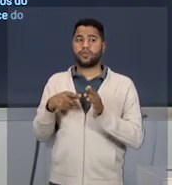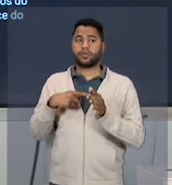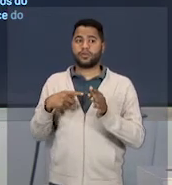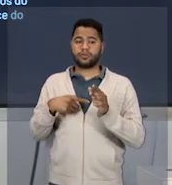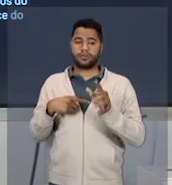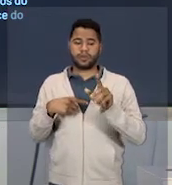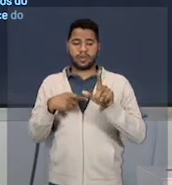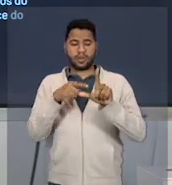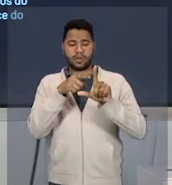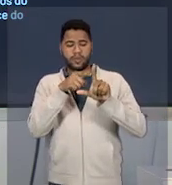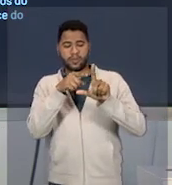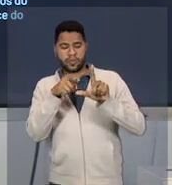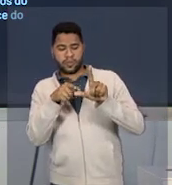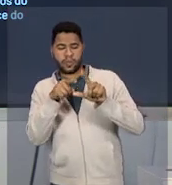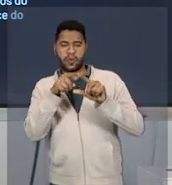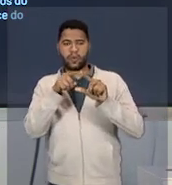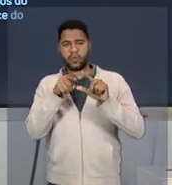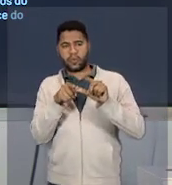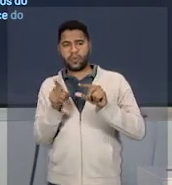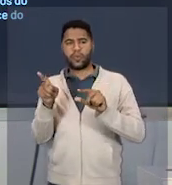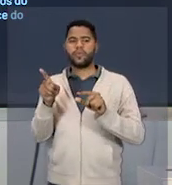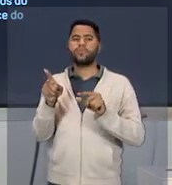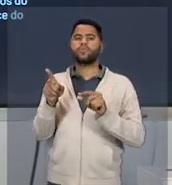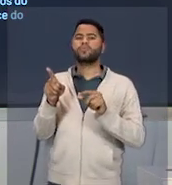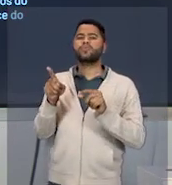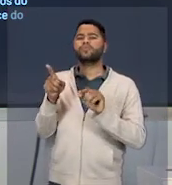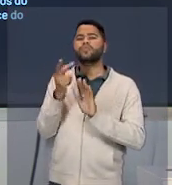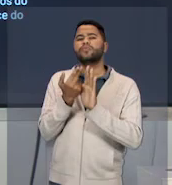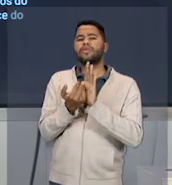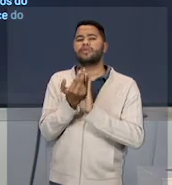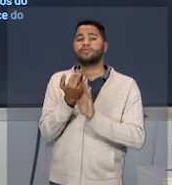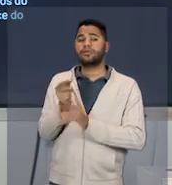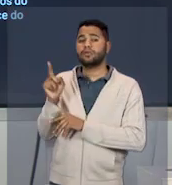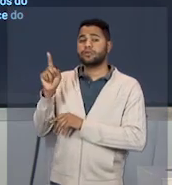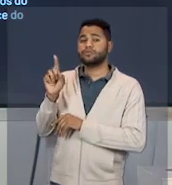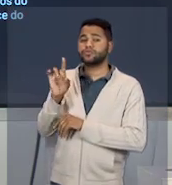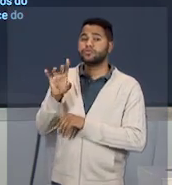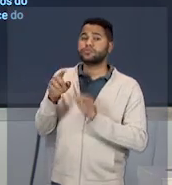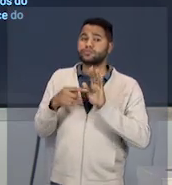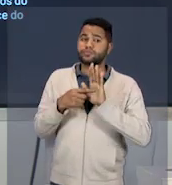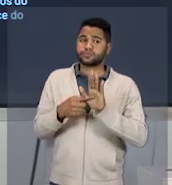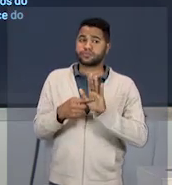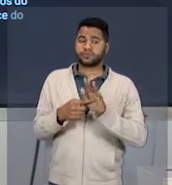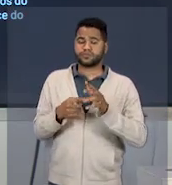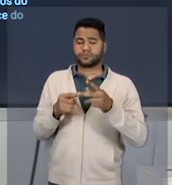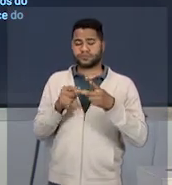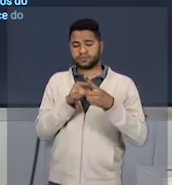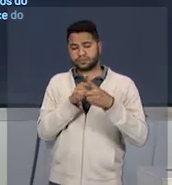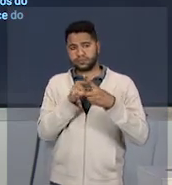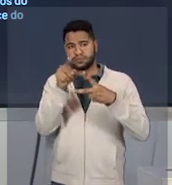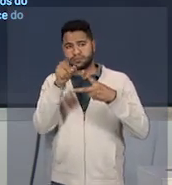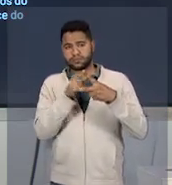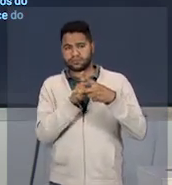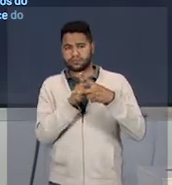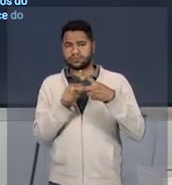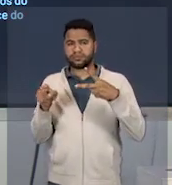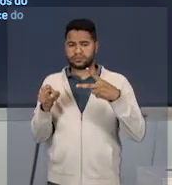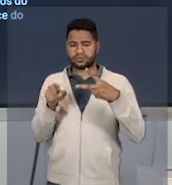de mesma origem. Então o desenho aqui está aqui só para ilustrar, né? Então você tem duas semirretas, que são essas